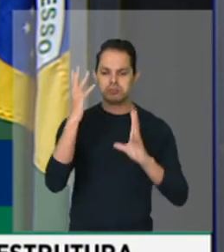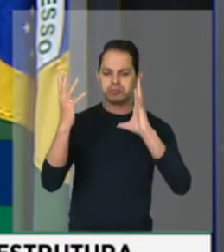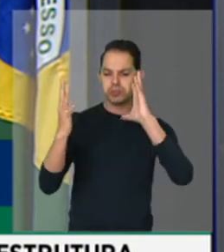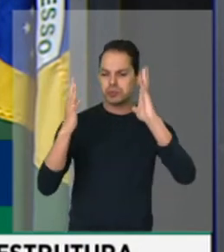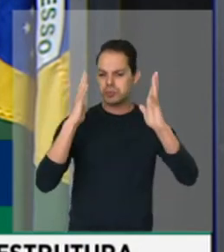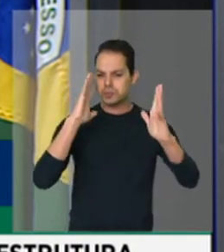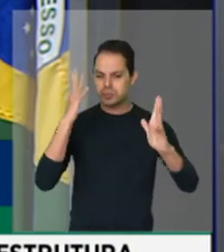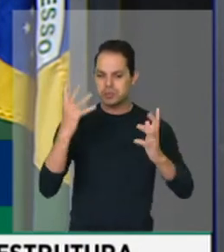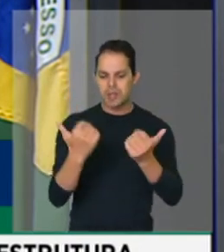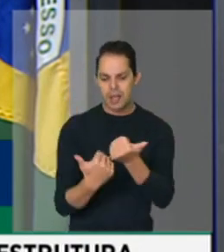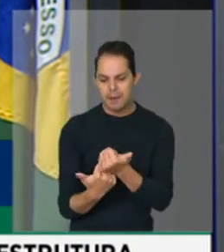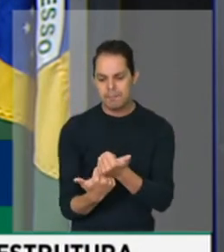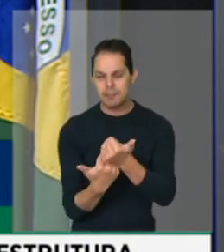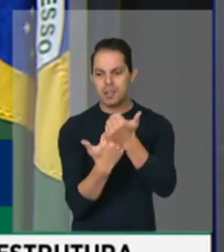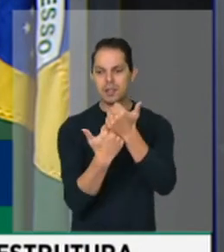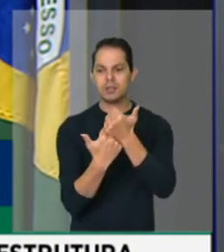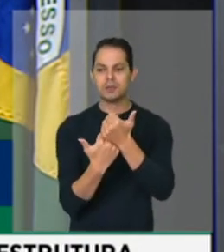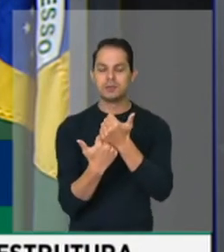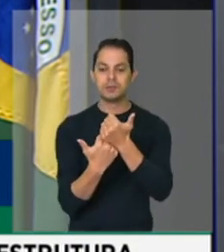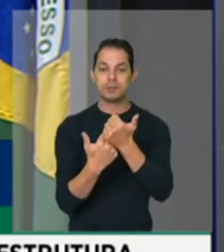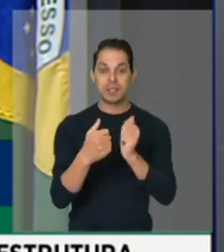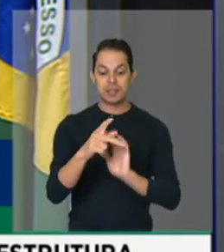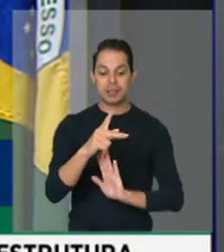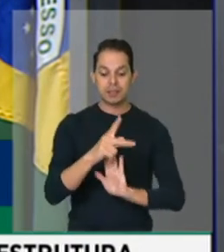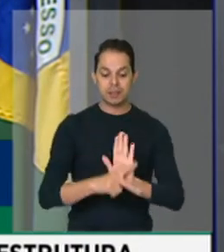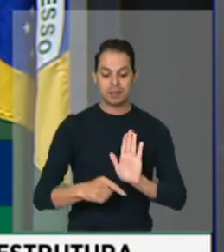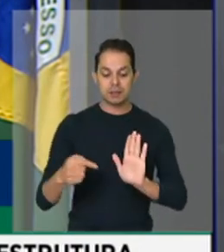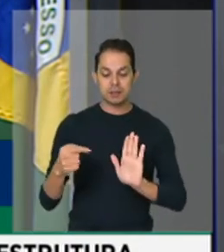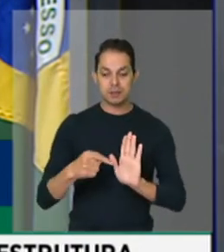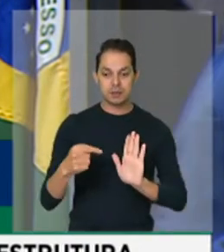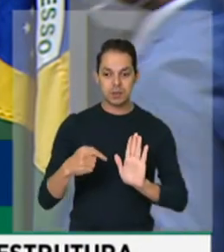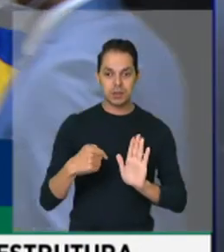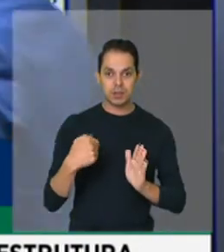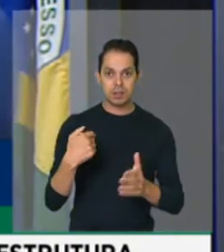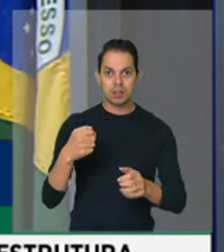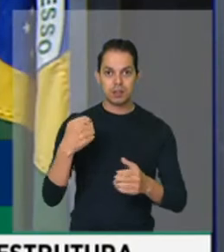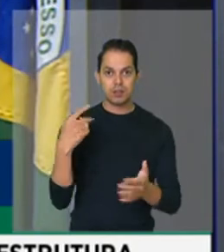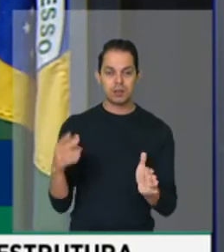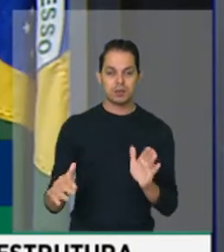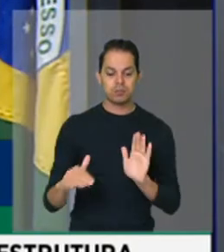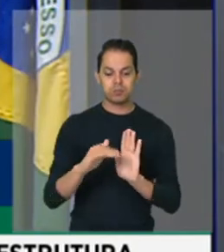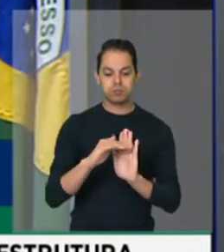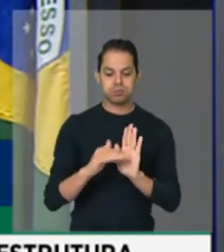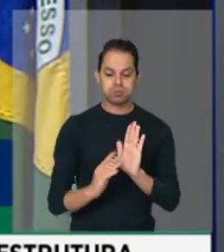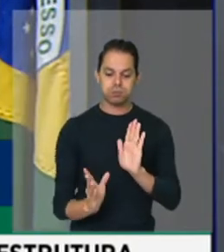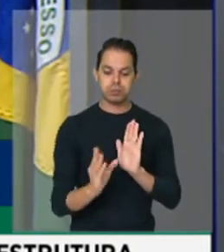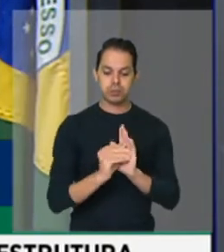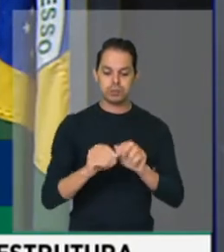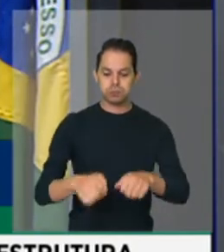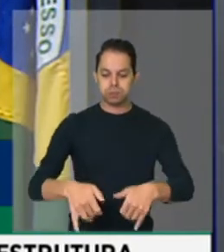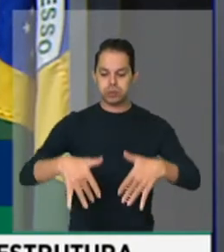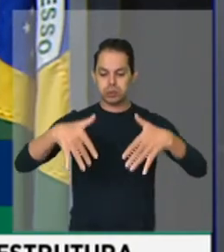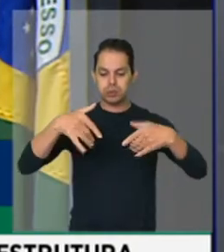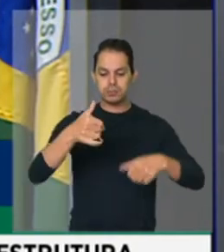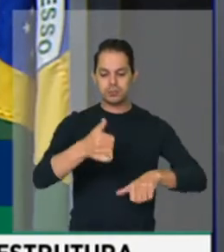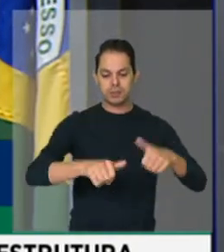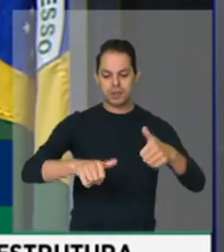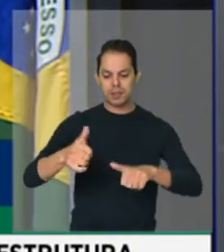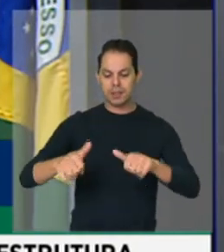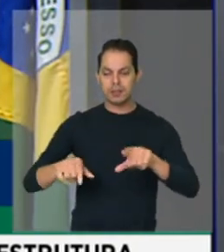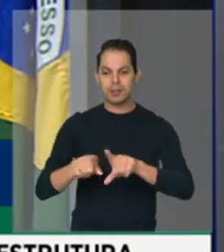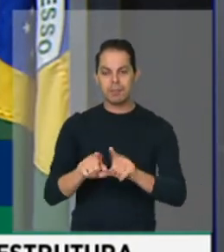de apoio para que esse projeto pudesse chegar a plenário. Saudar ainda a virtuosidade